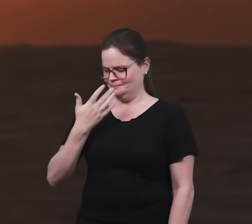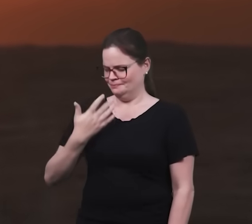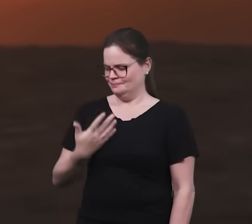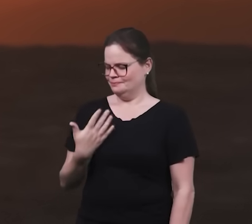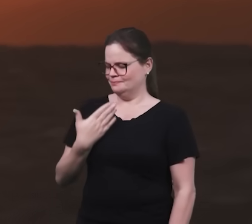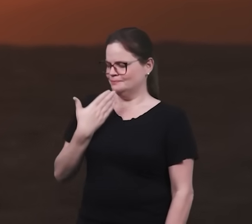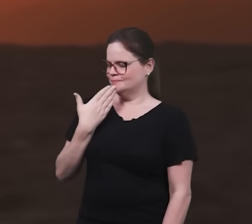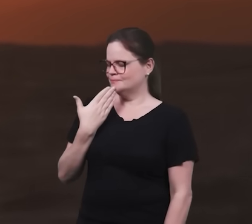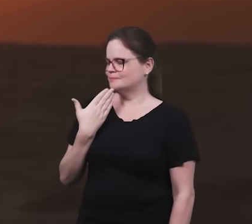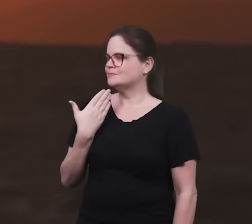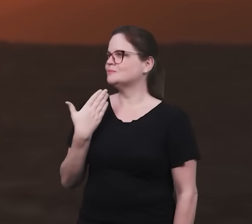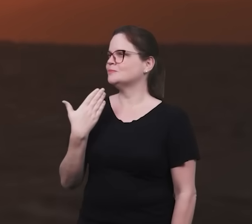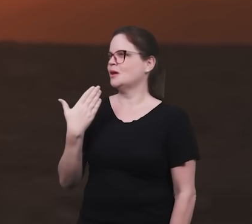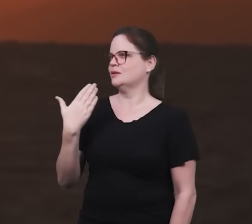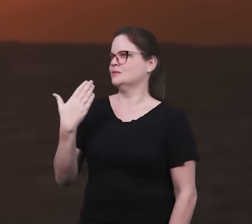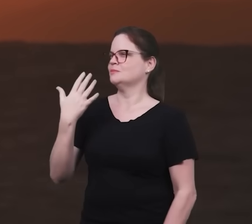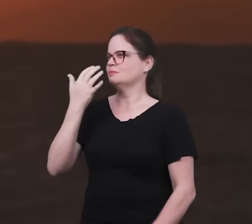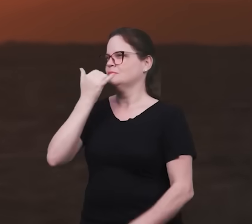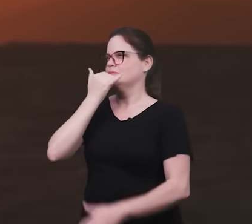o teu perdão,